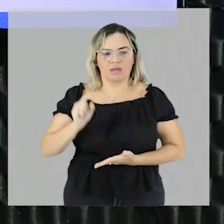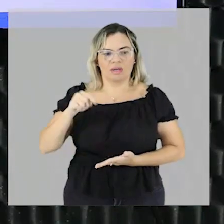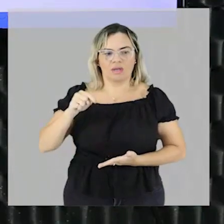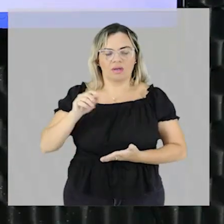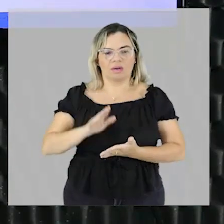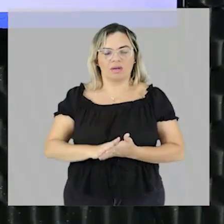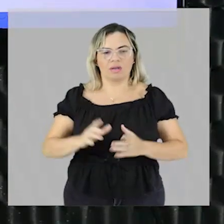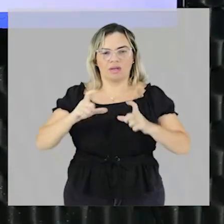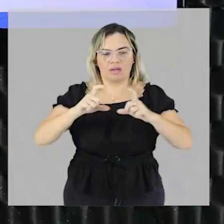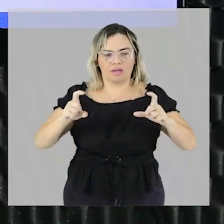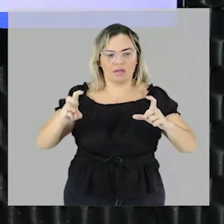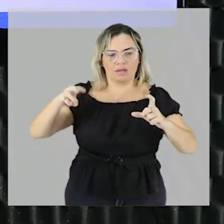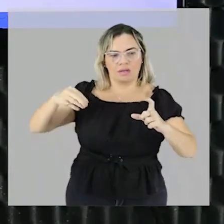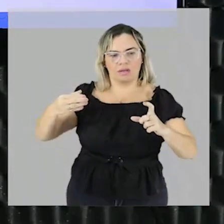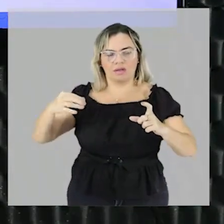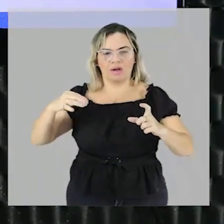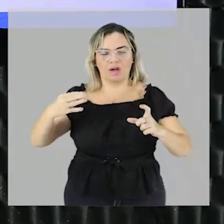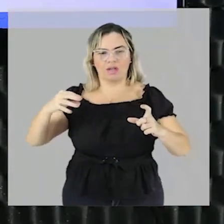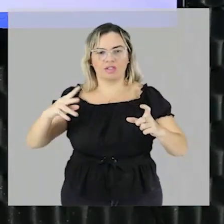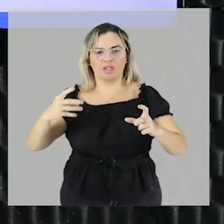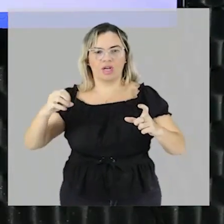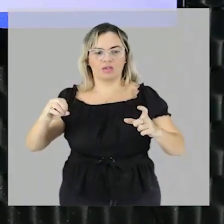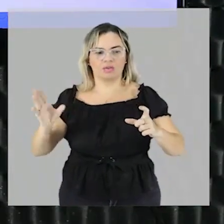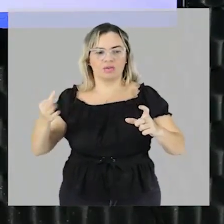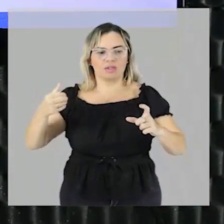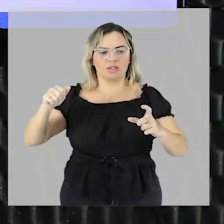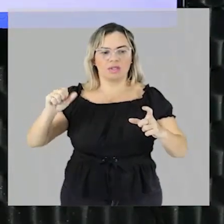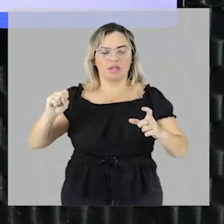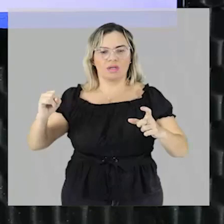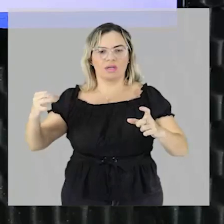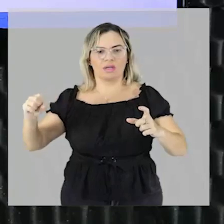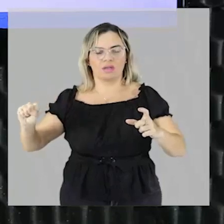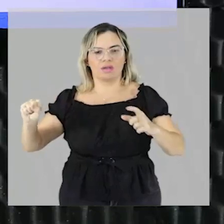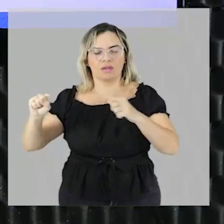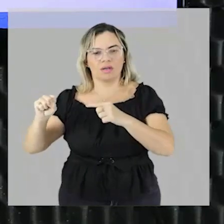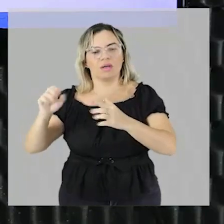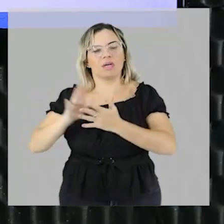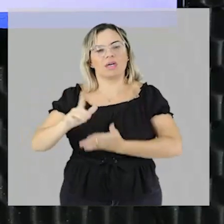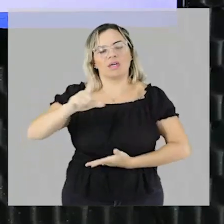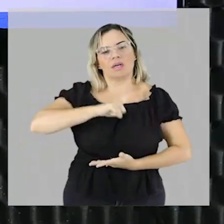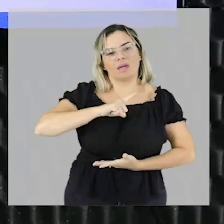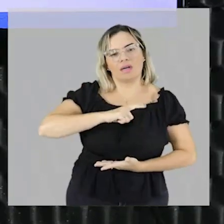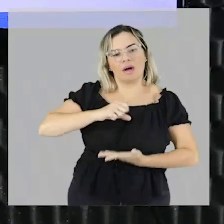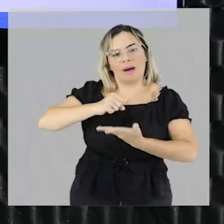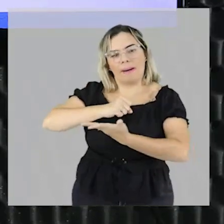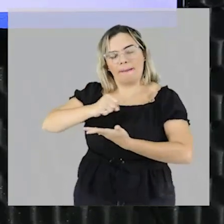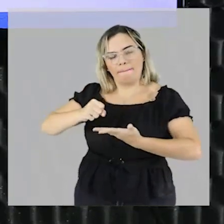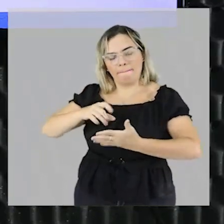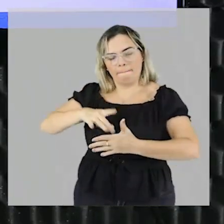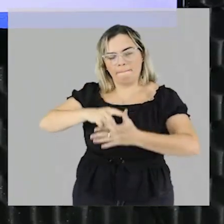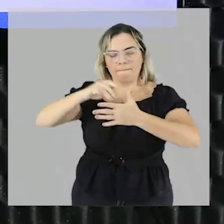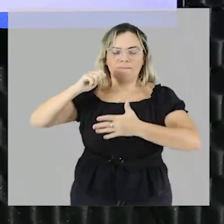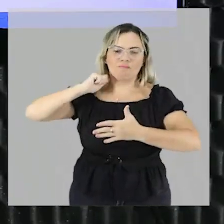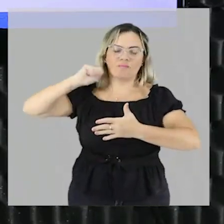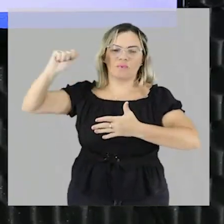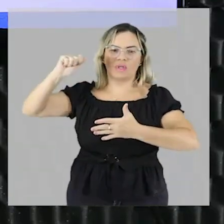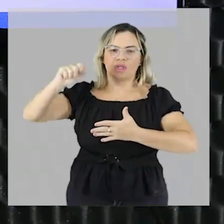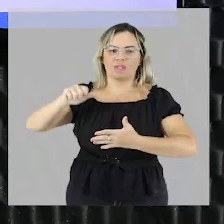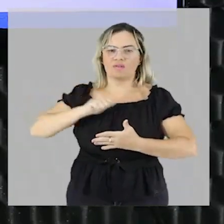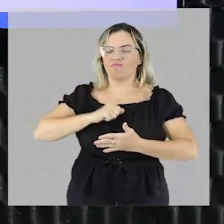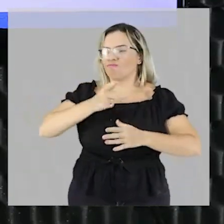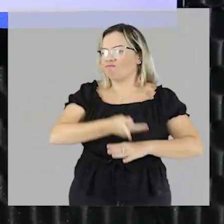Machado de Assis, está mostrando que Tiradentes tem que basicamente receber